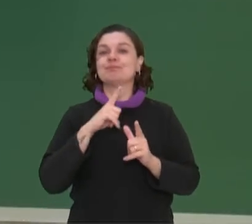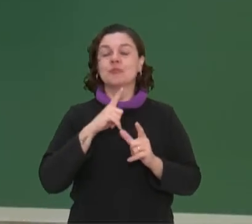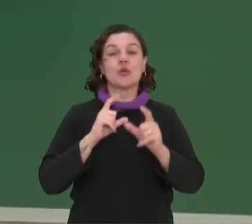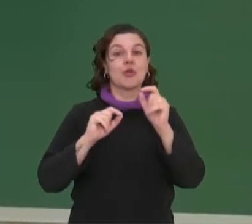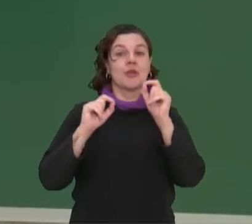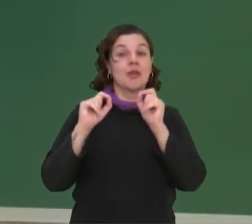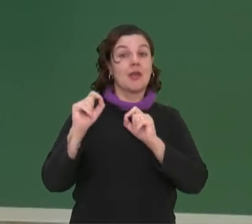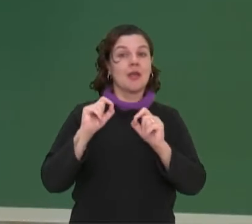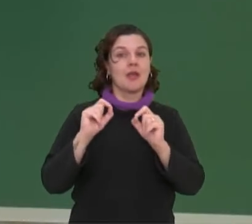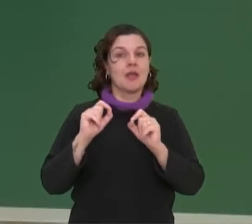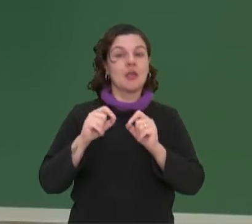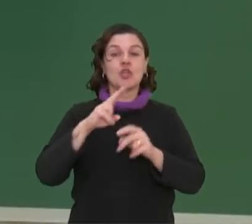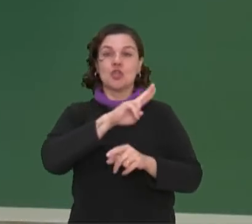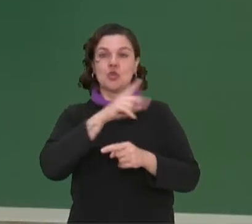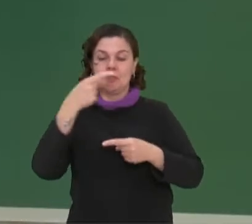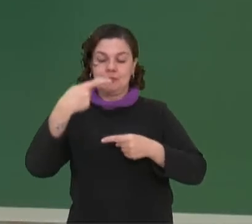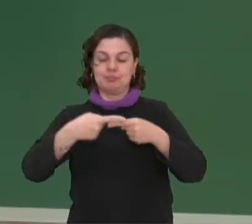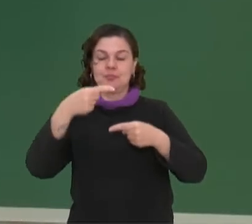haviam os